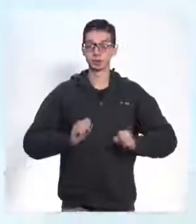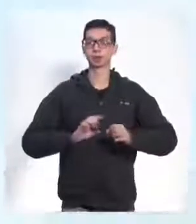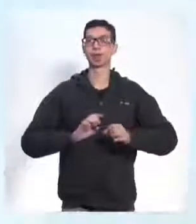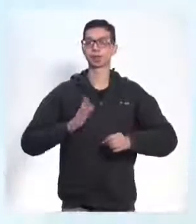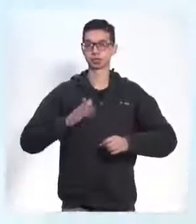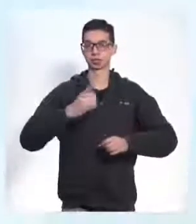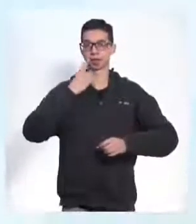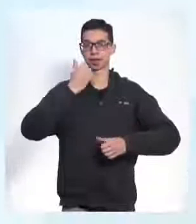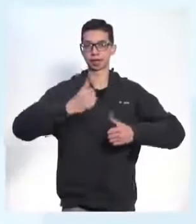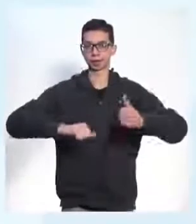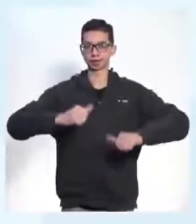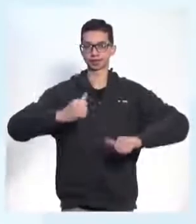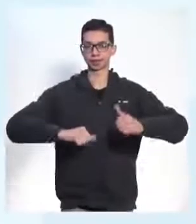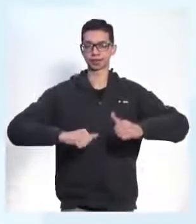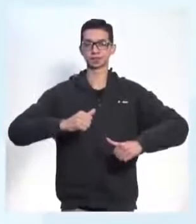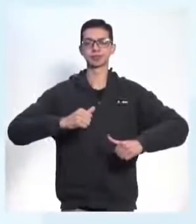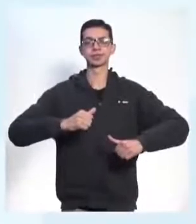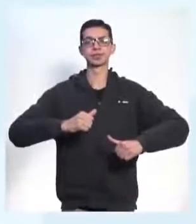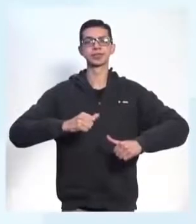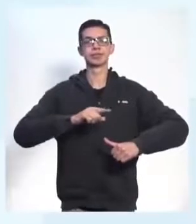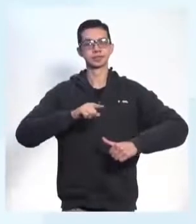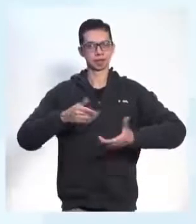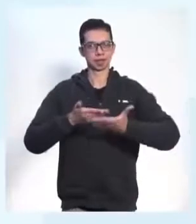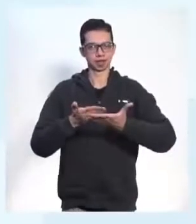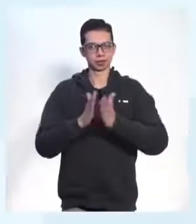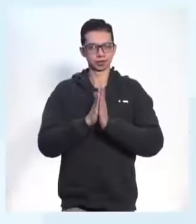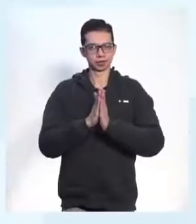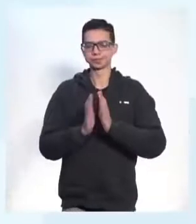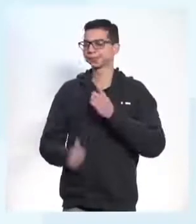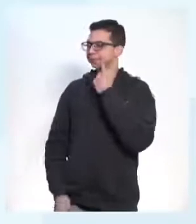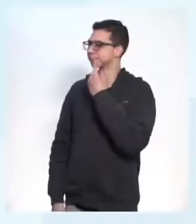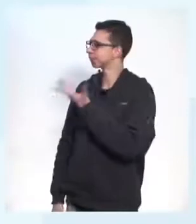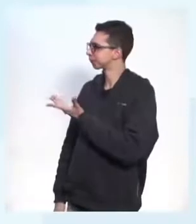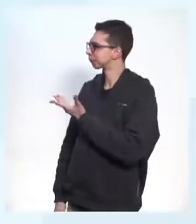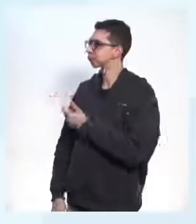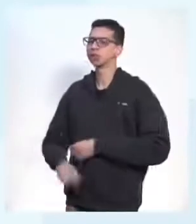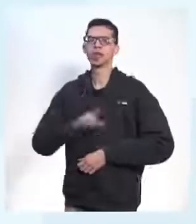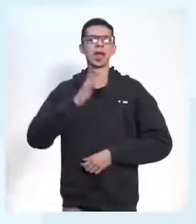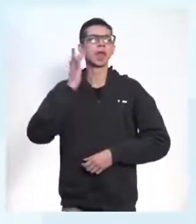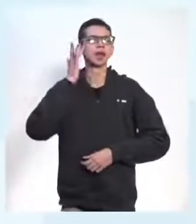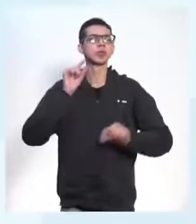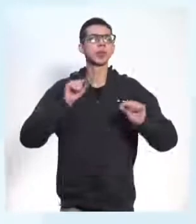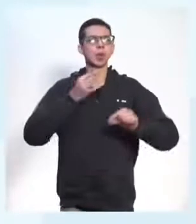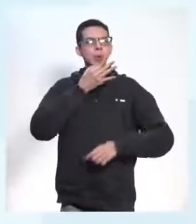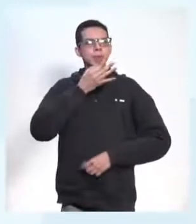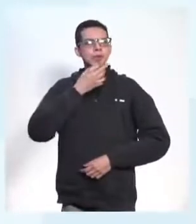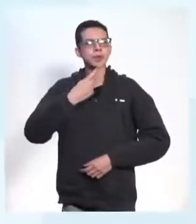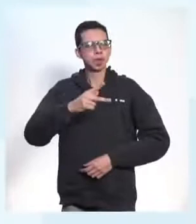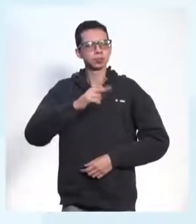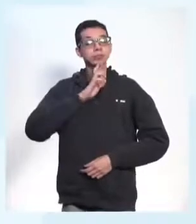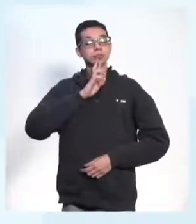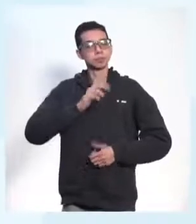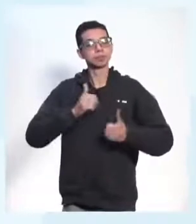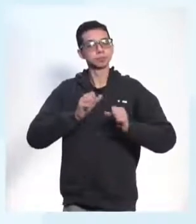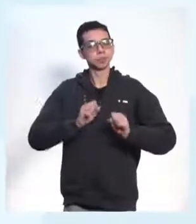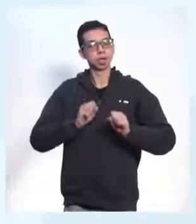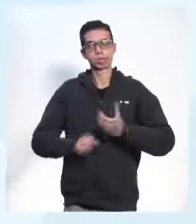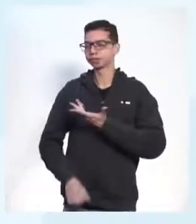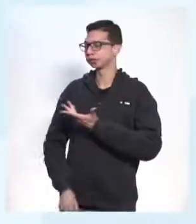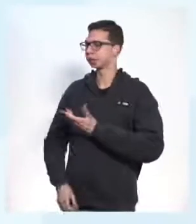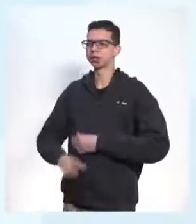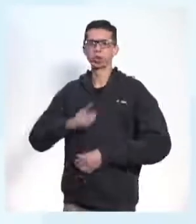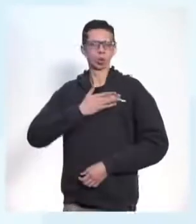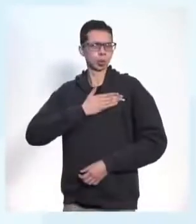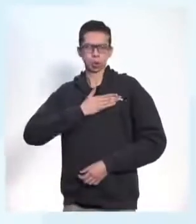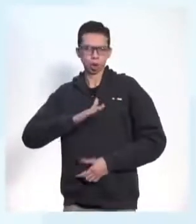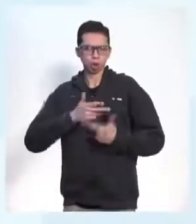chat para eles avaliarem, por favor. Então, coloquem o que vocês acharam, o que vocês gostaram, o que vocês não gostaram. Se gostaram